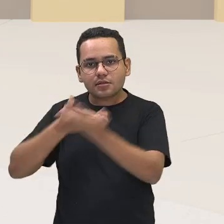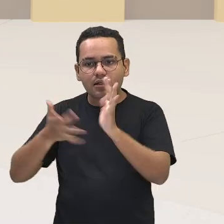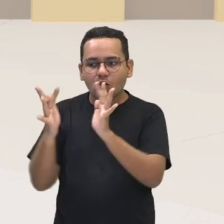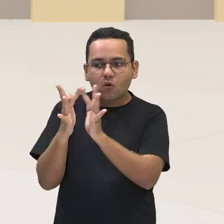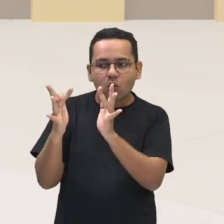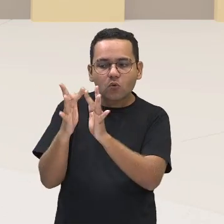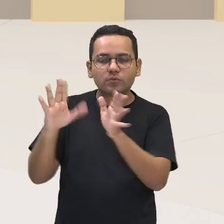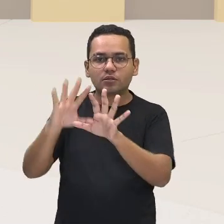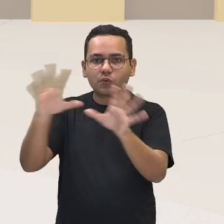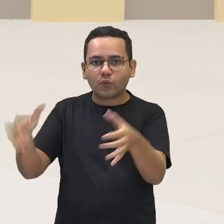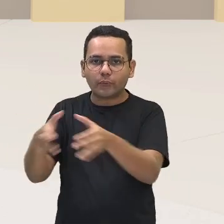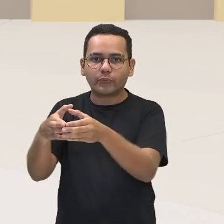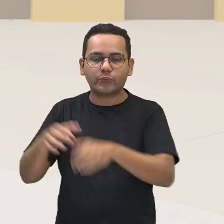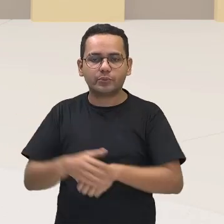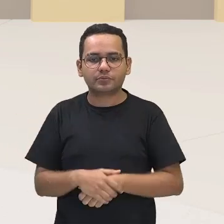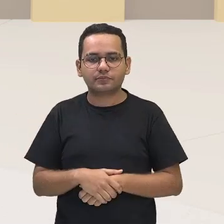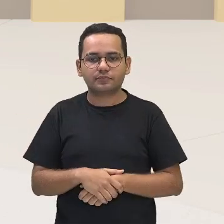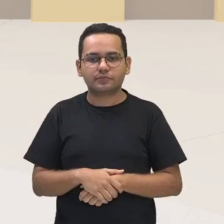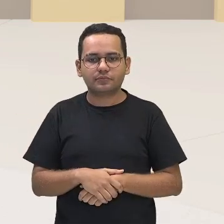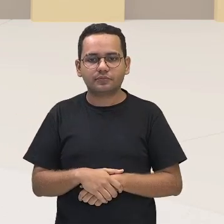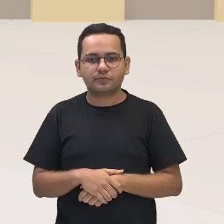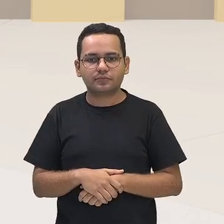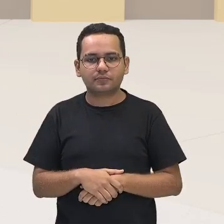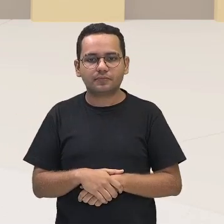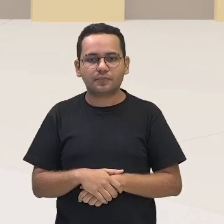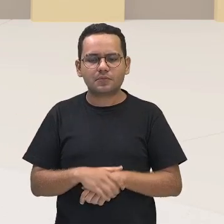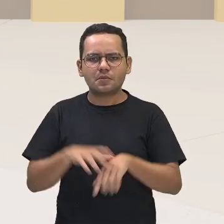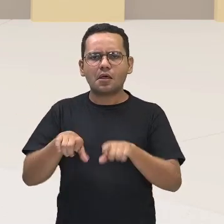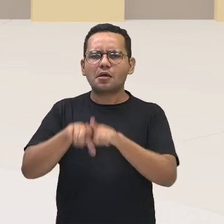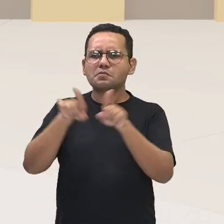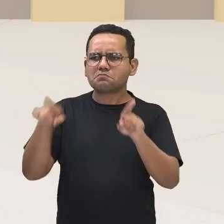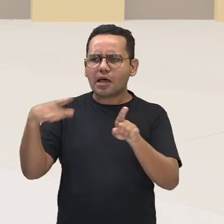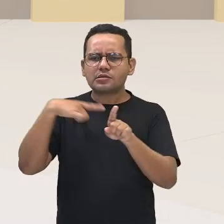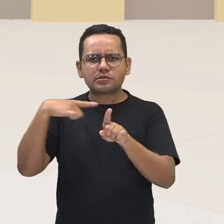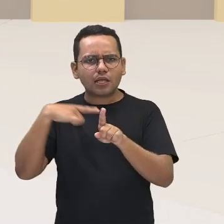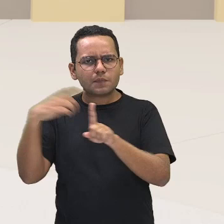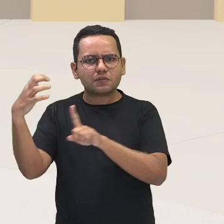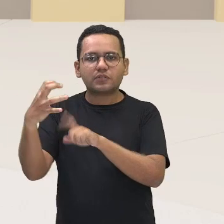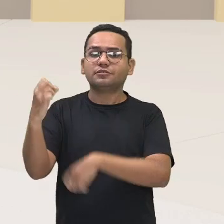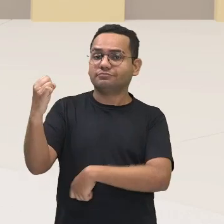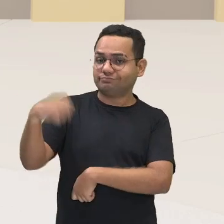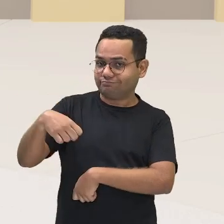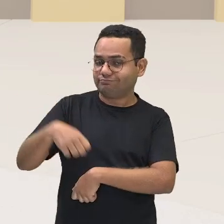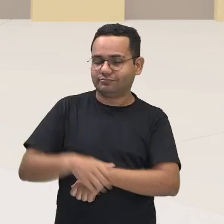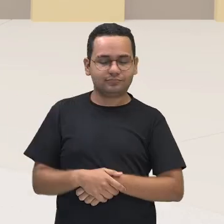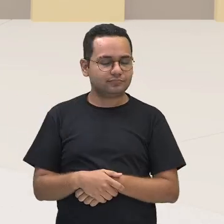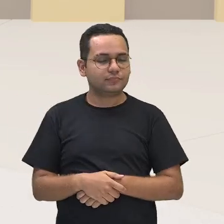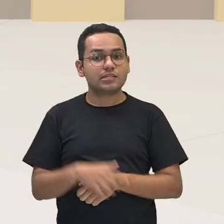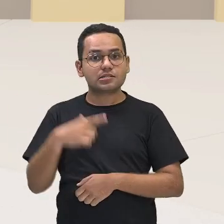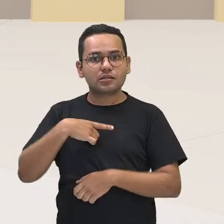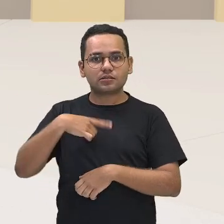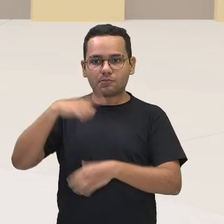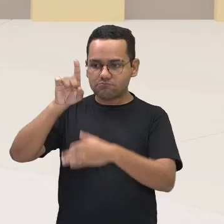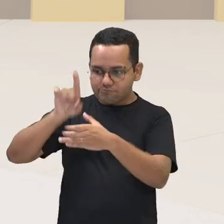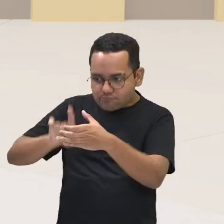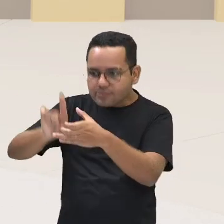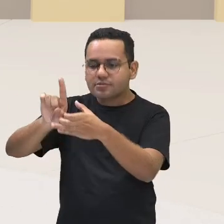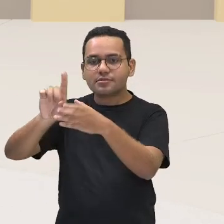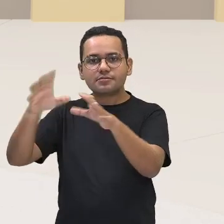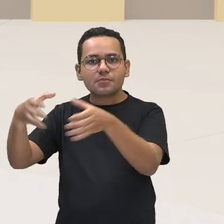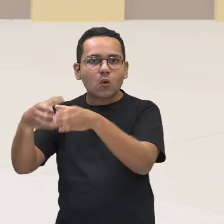E nós não estamos imunes, não estamos isentos a ela. Se estamos inseridos nesse grupo social, nós